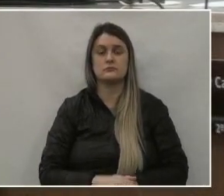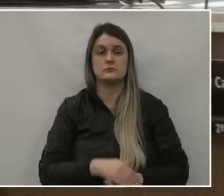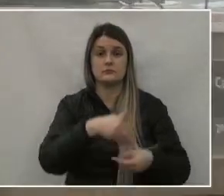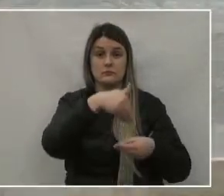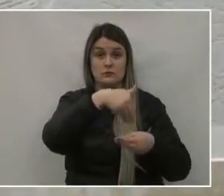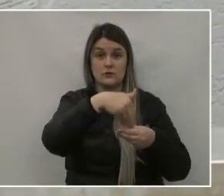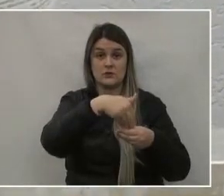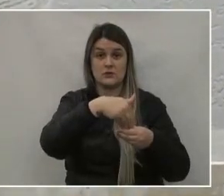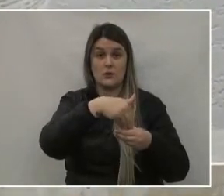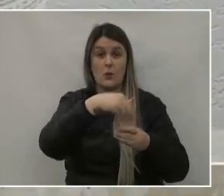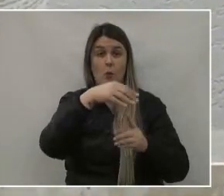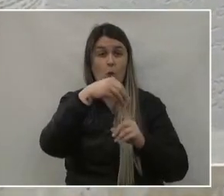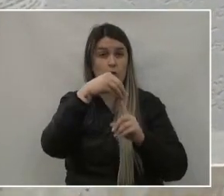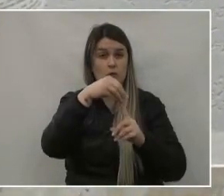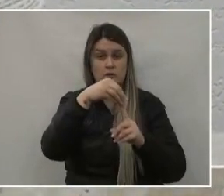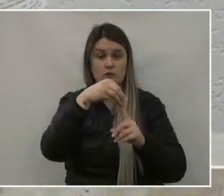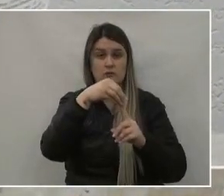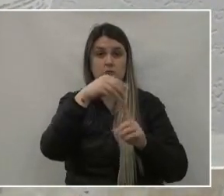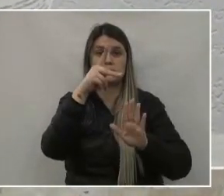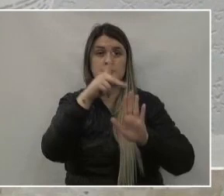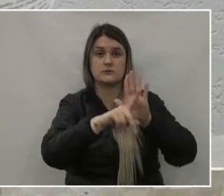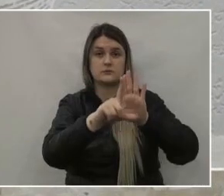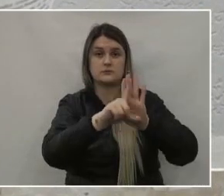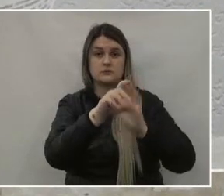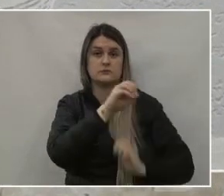Votação única do projeto de lei ordinária número